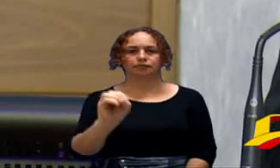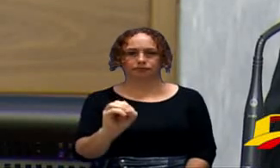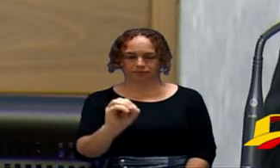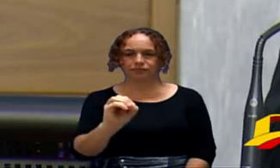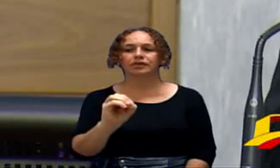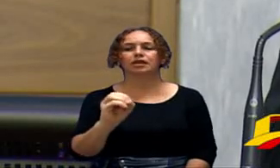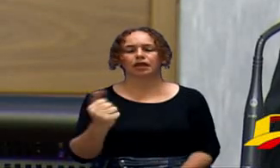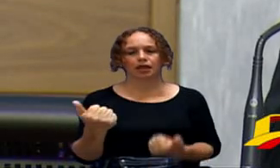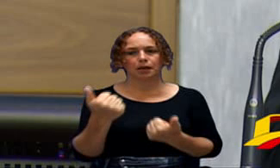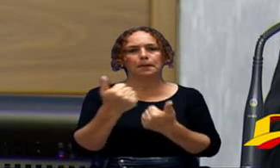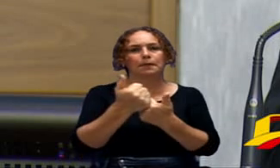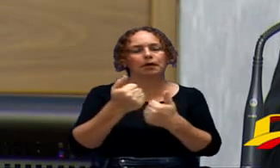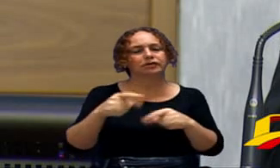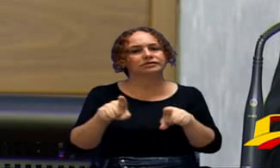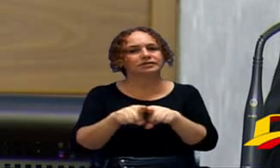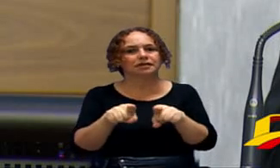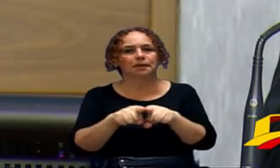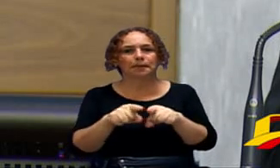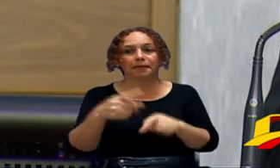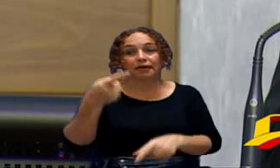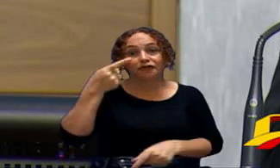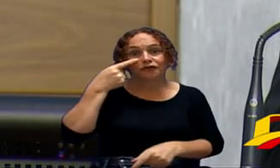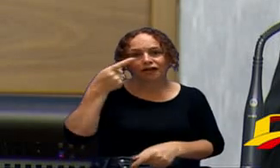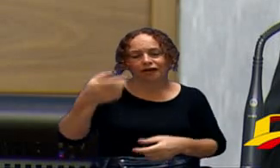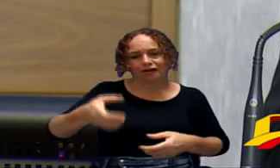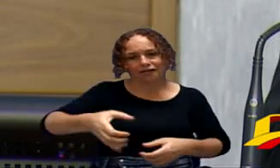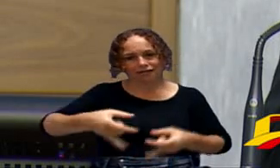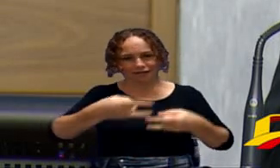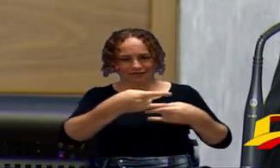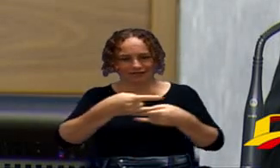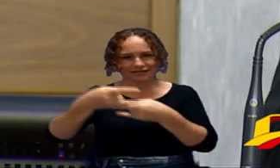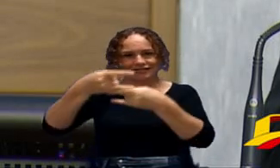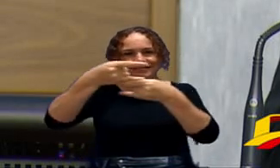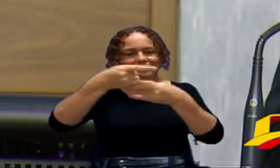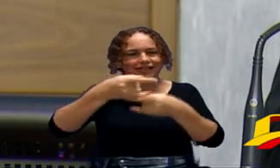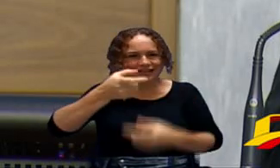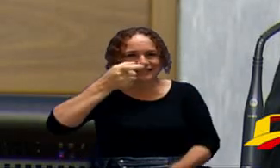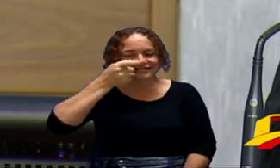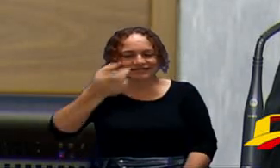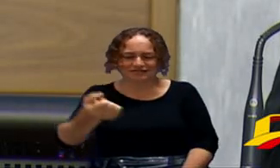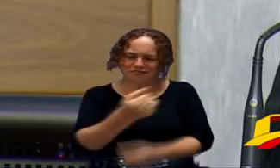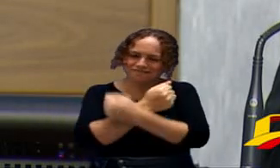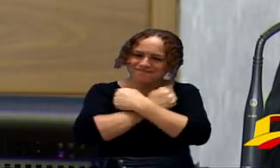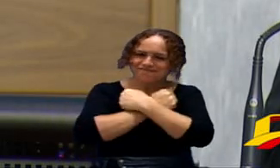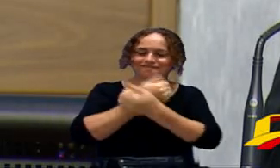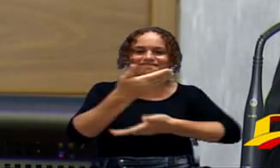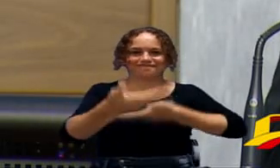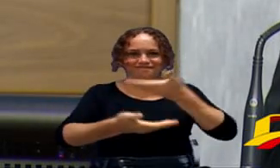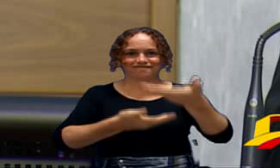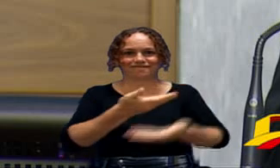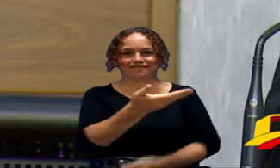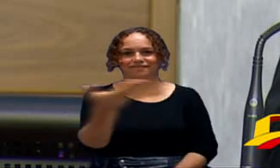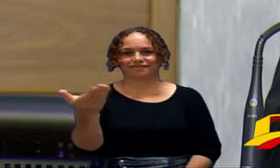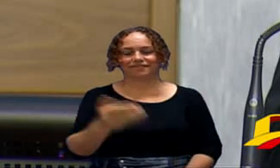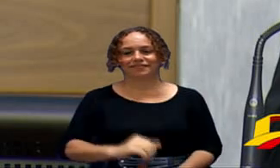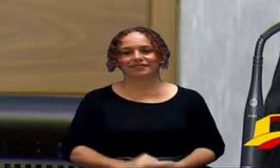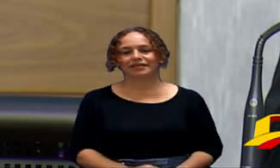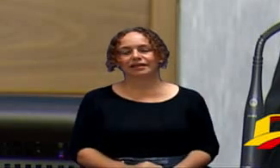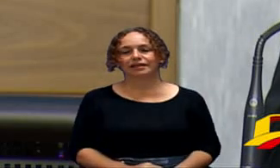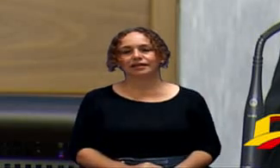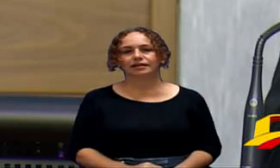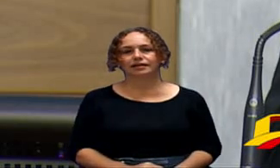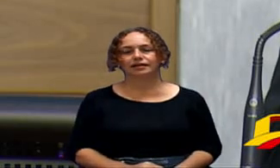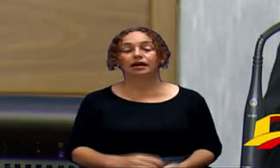TV Legislativa, não pôde estar presente, mas está nos acompanhando. Um grande abraço ao vereador Cristiano Passos. A